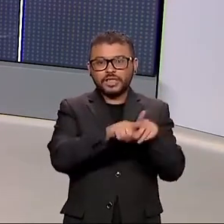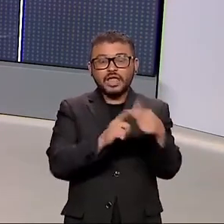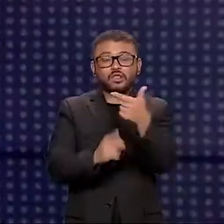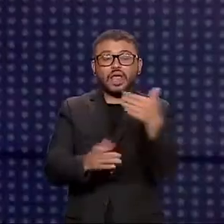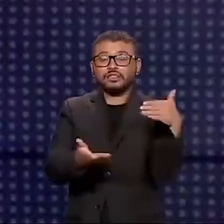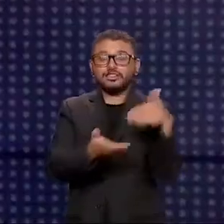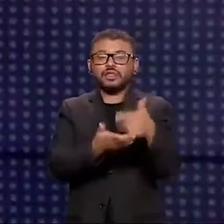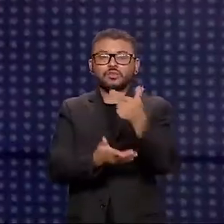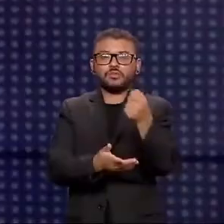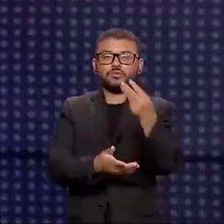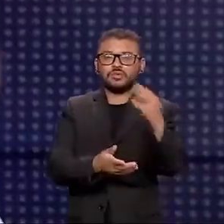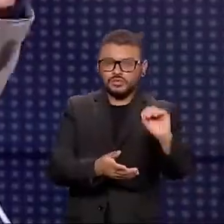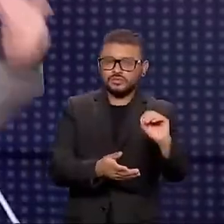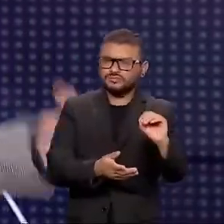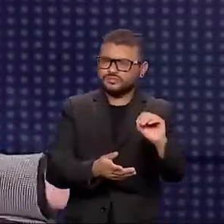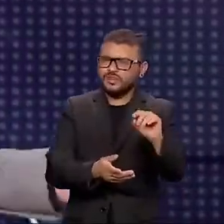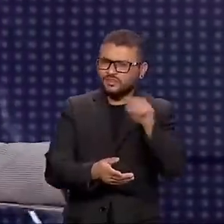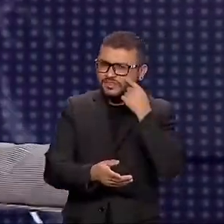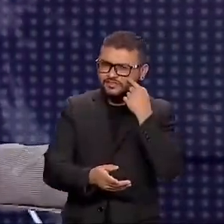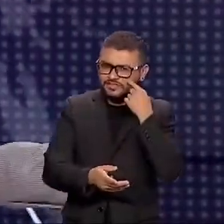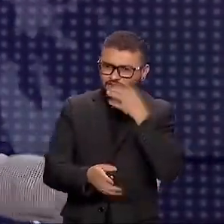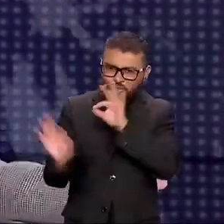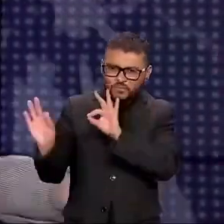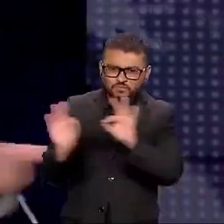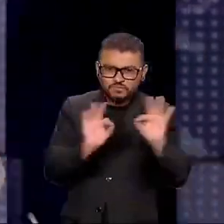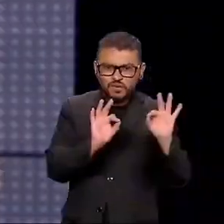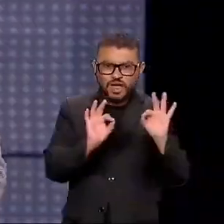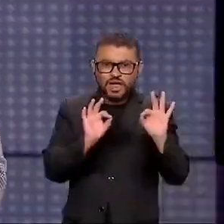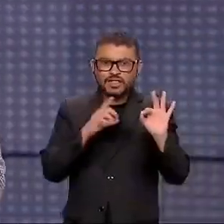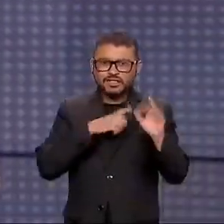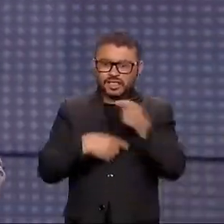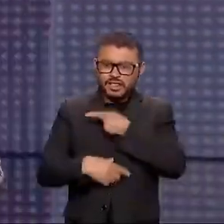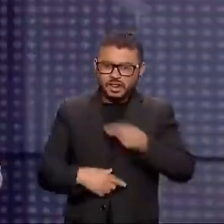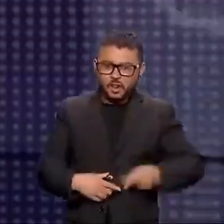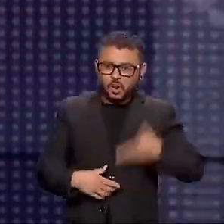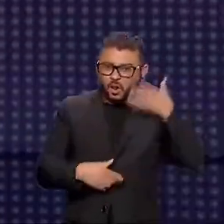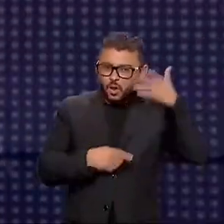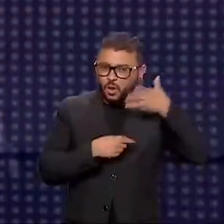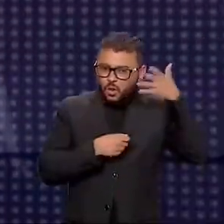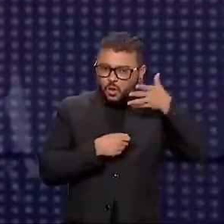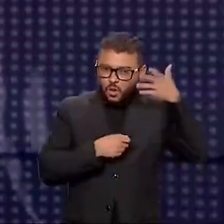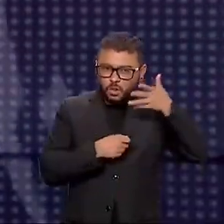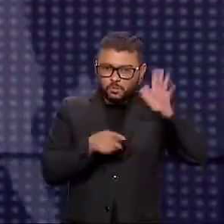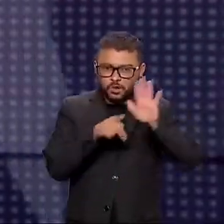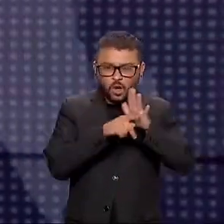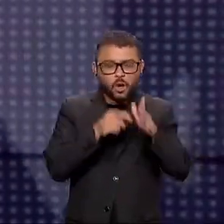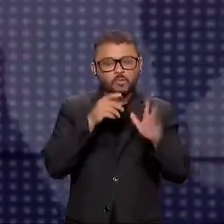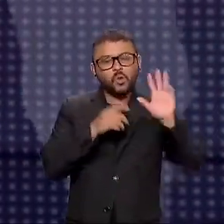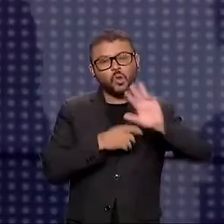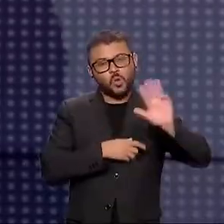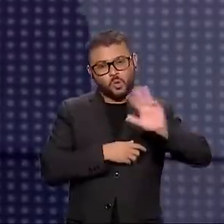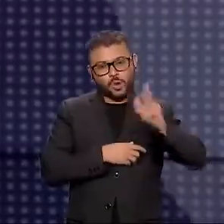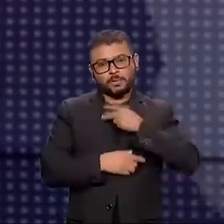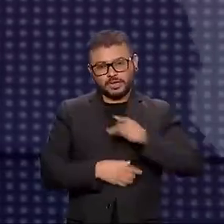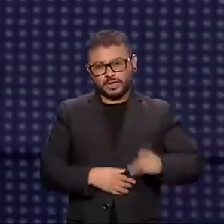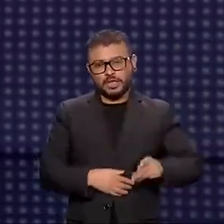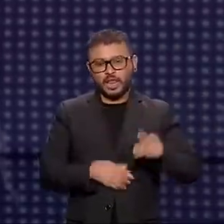2030. Bem, você acompanhou então aqui a entrevista